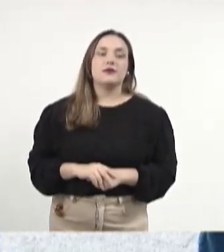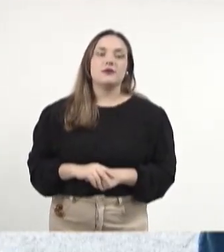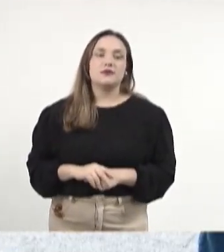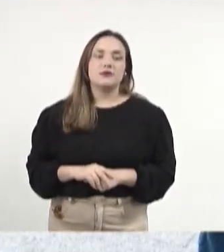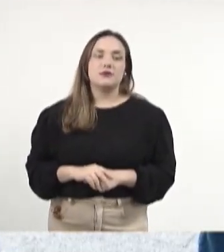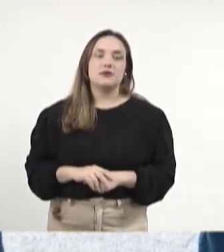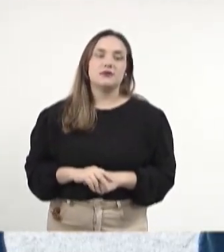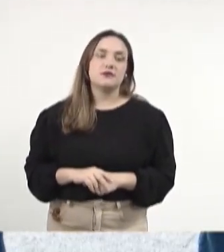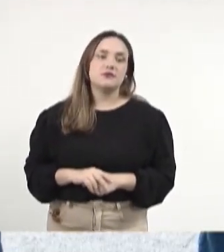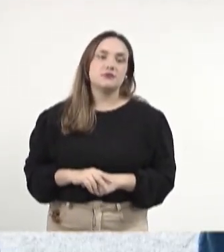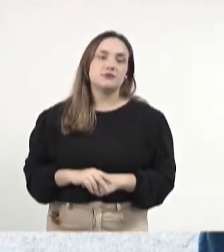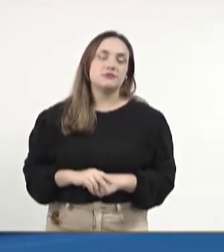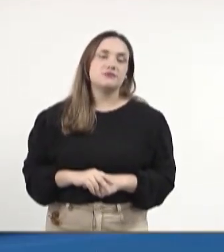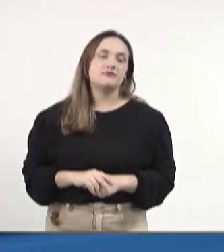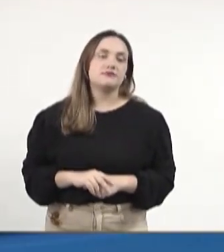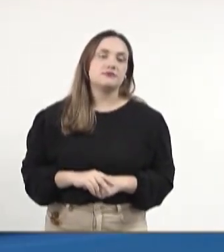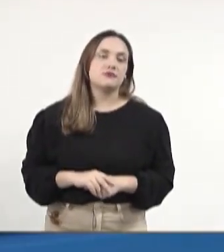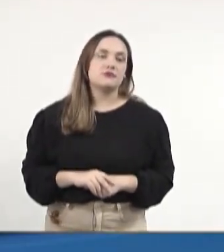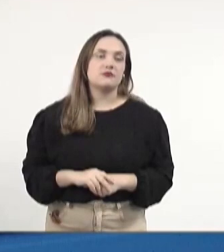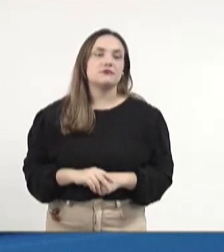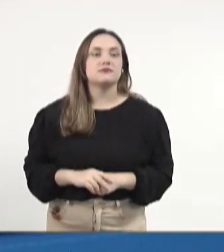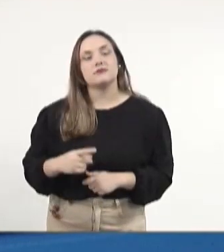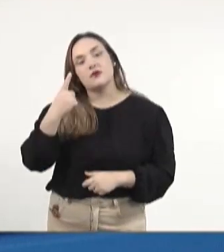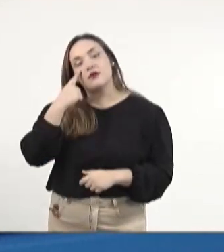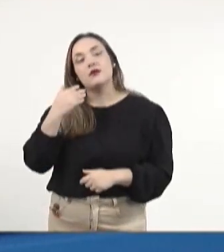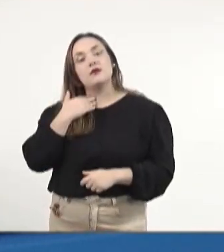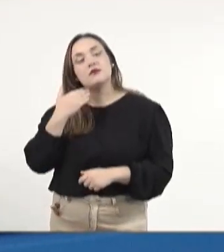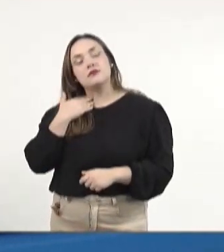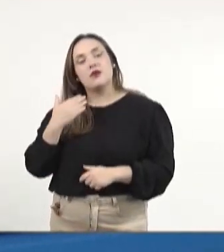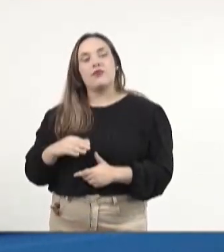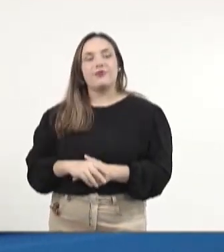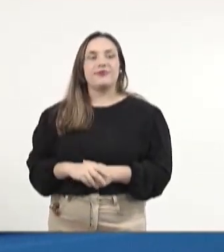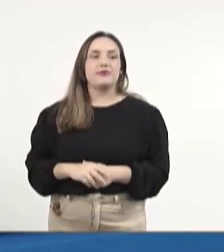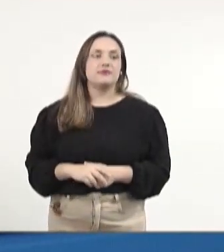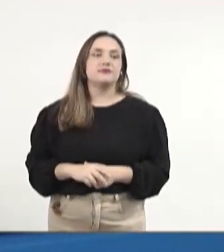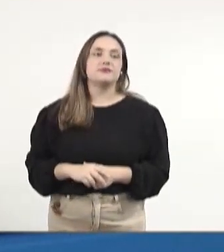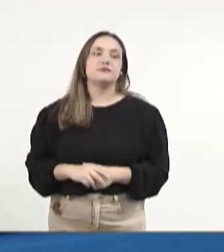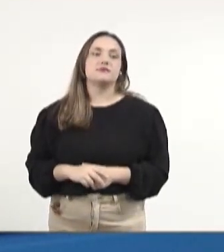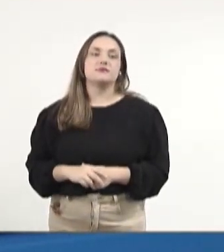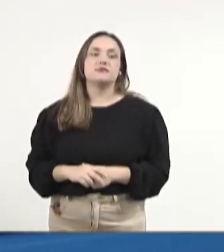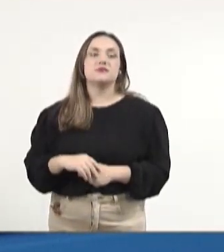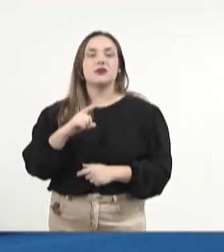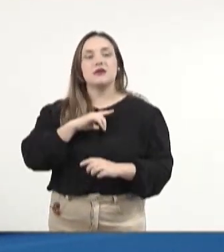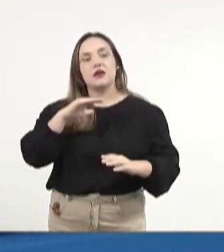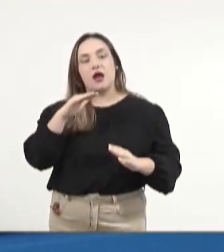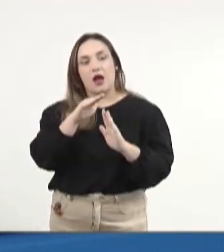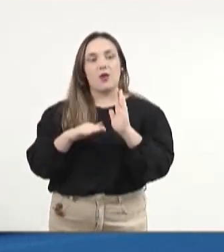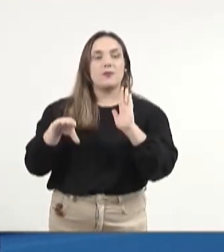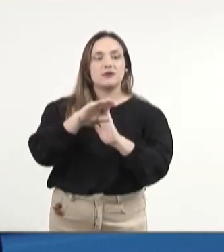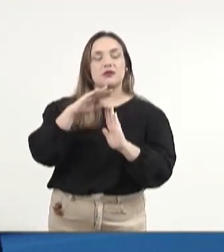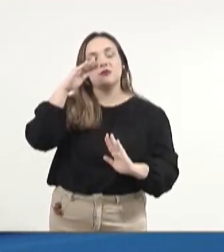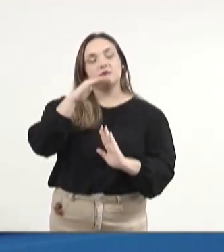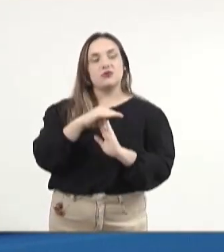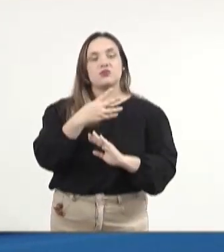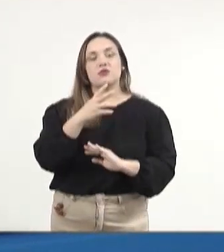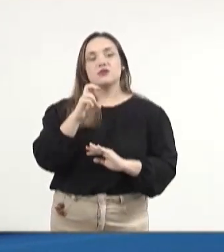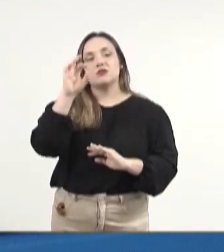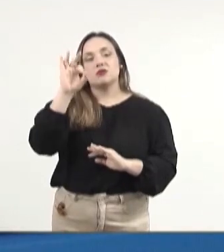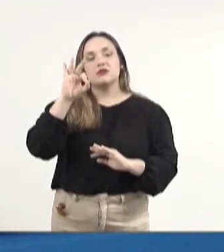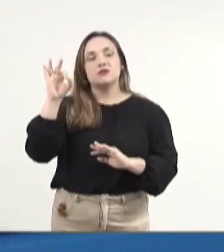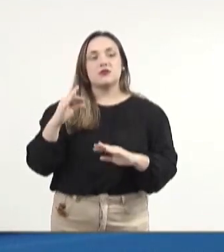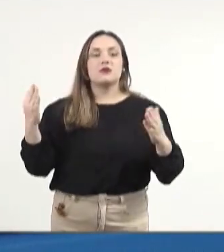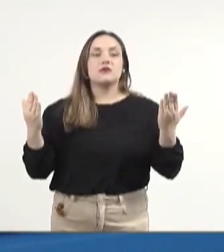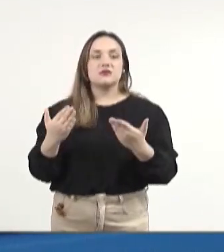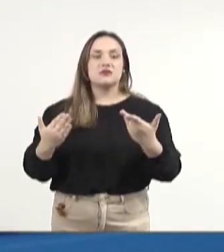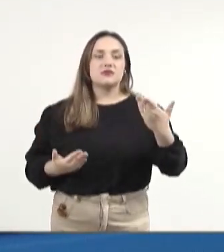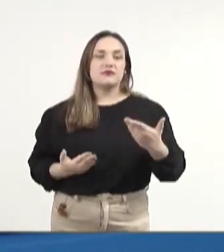contratação, de uma instituição bancária, para que trouxesse esse limite para 45% e permitisse que esses